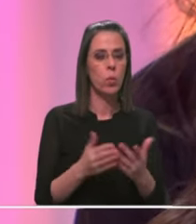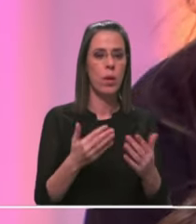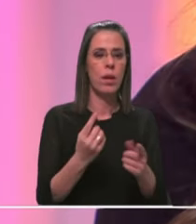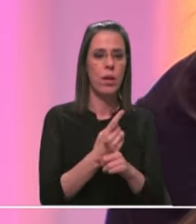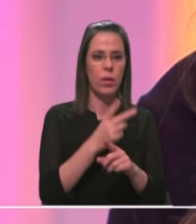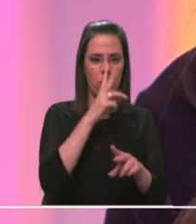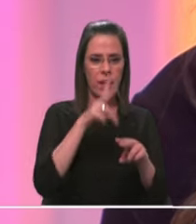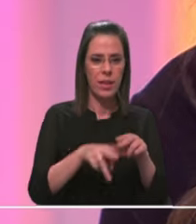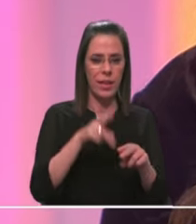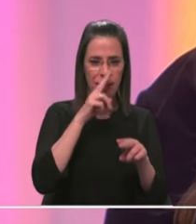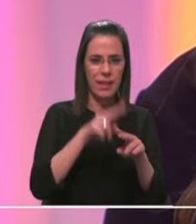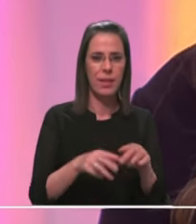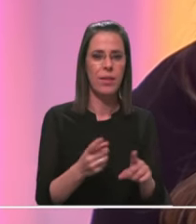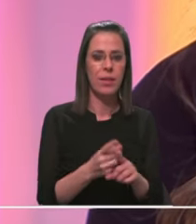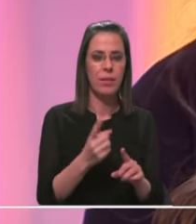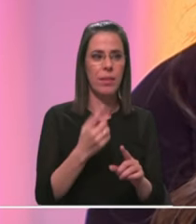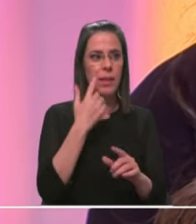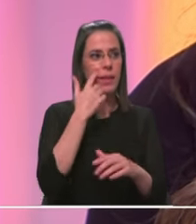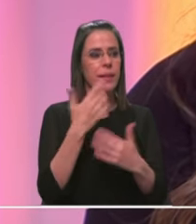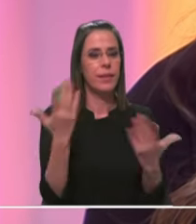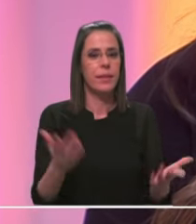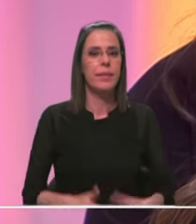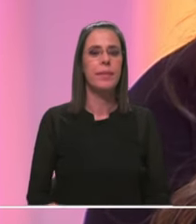coisas a meio, que eu achei uma coisa.